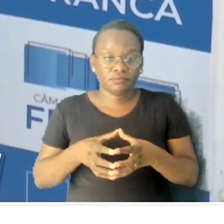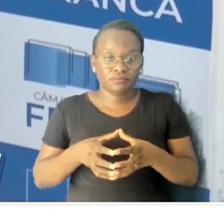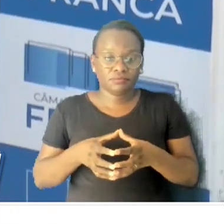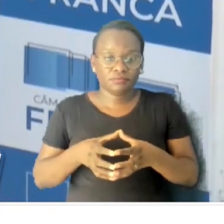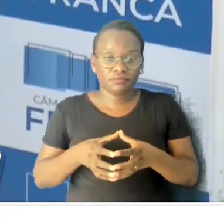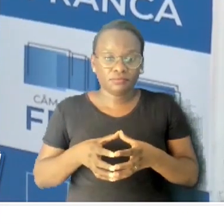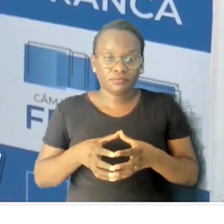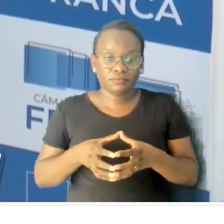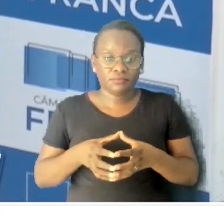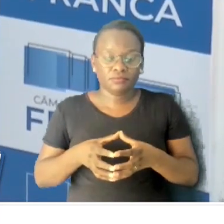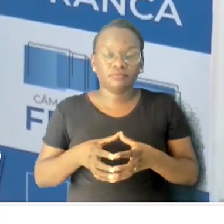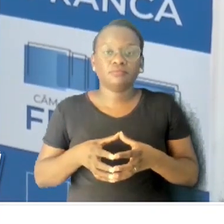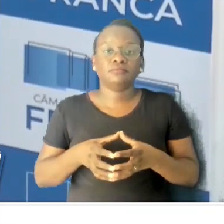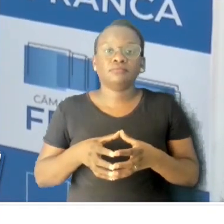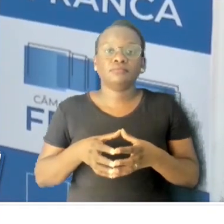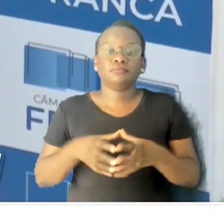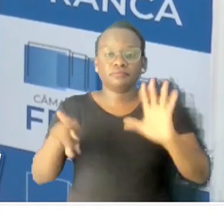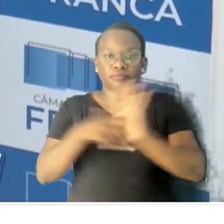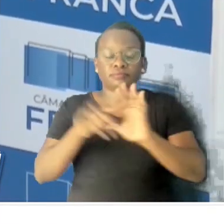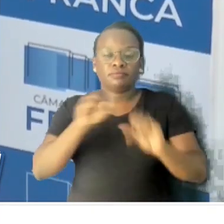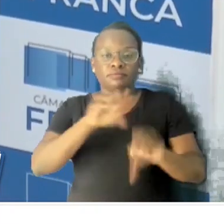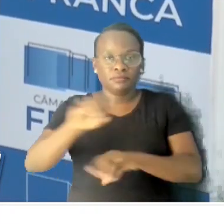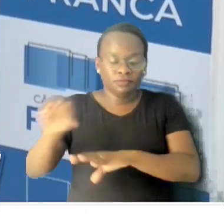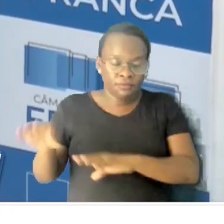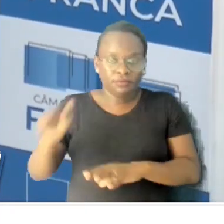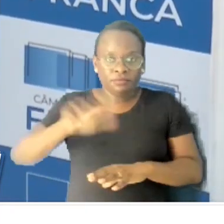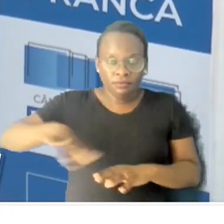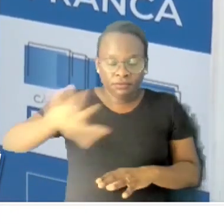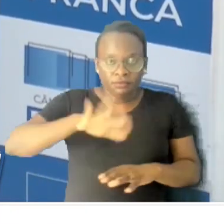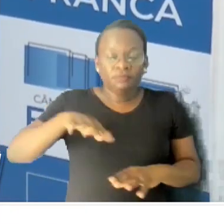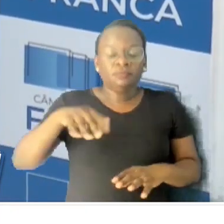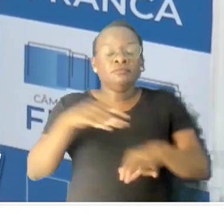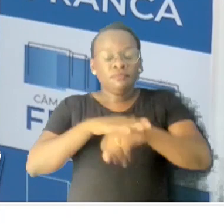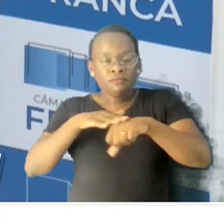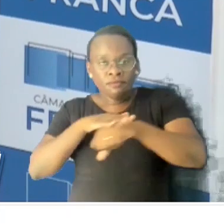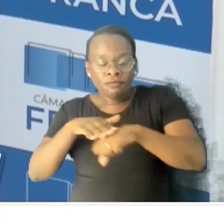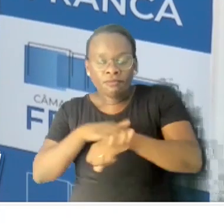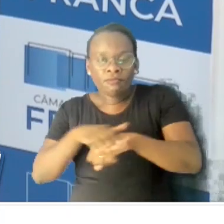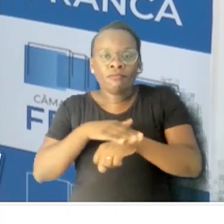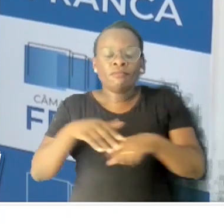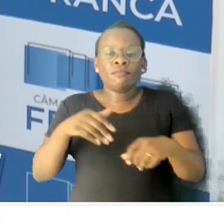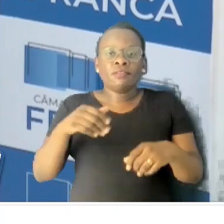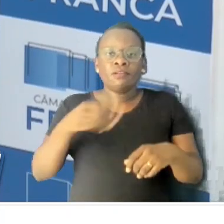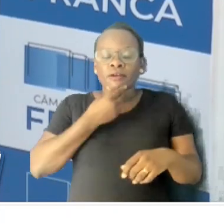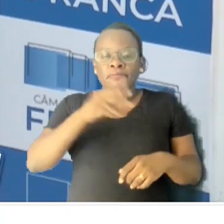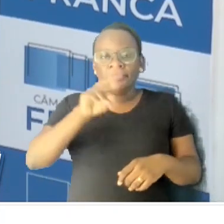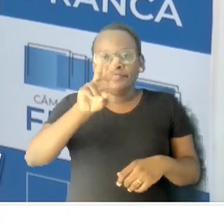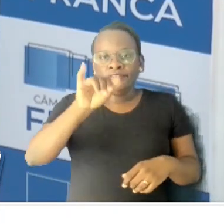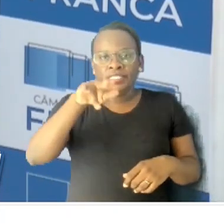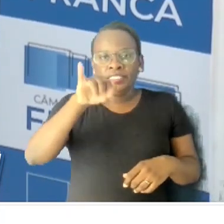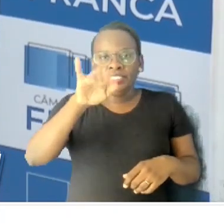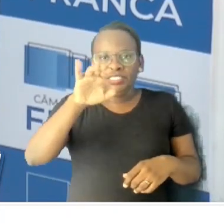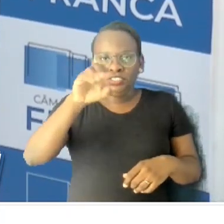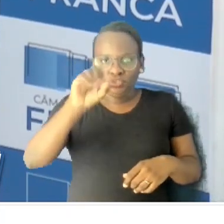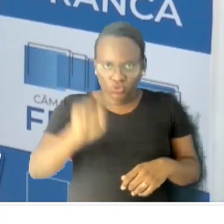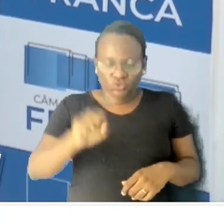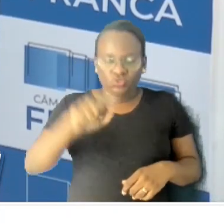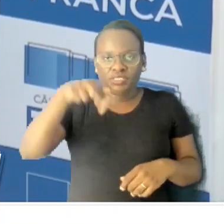de educação, nós estivemos lá conversando com o senhor Vinícius Mendonça Neiva,